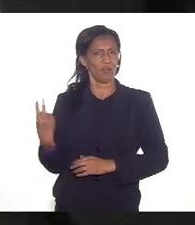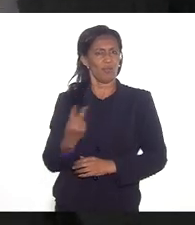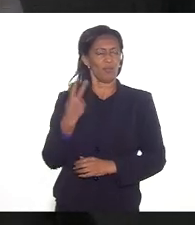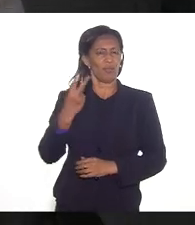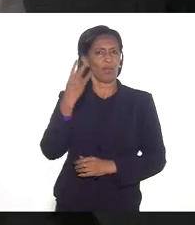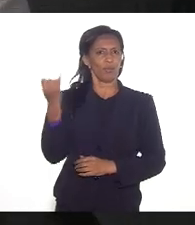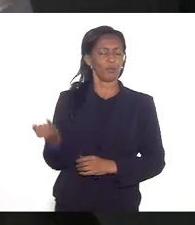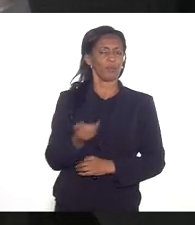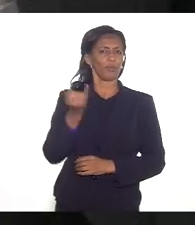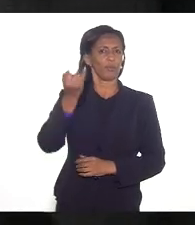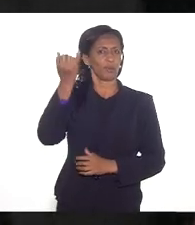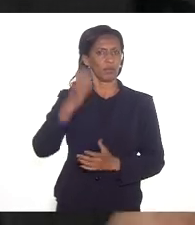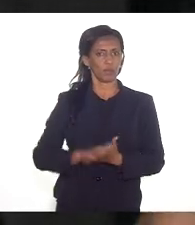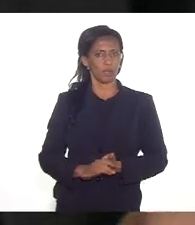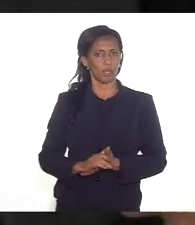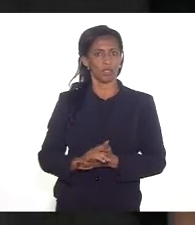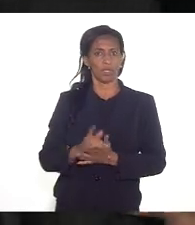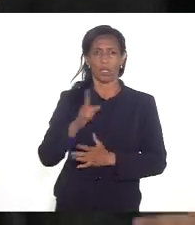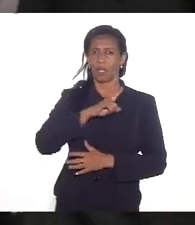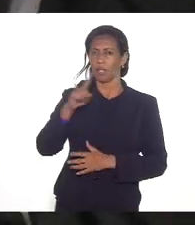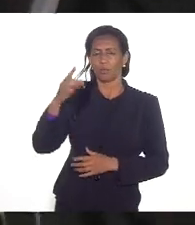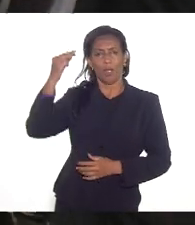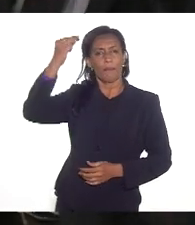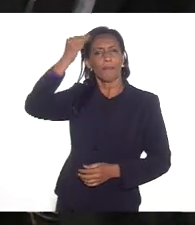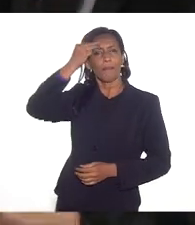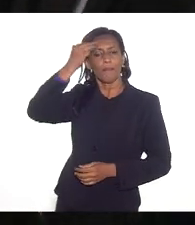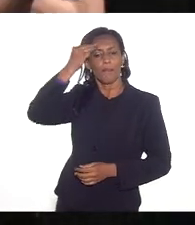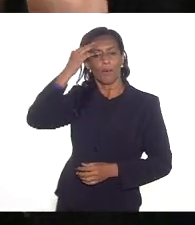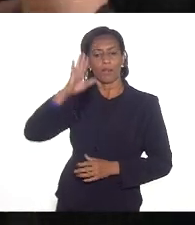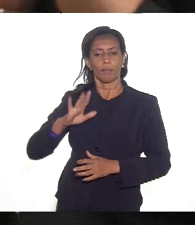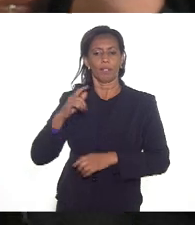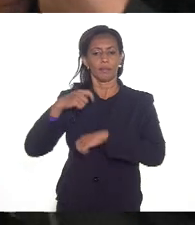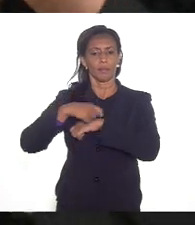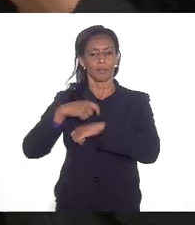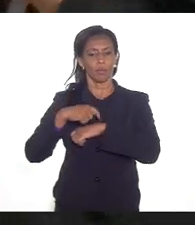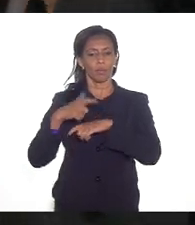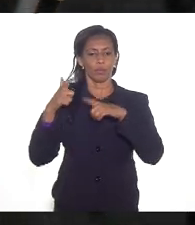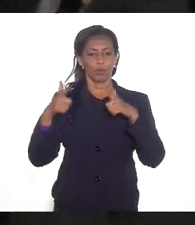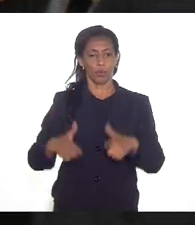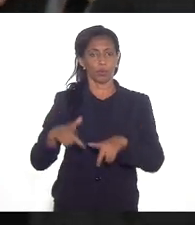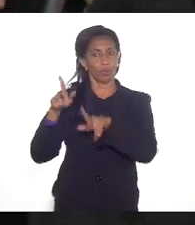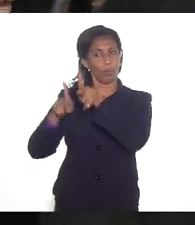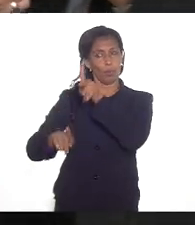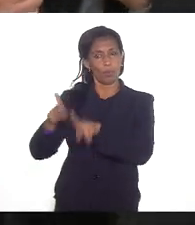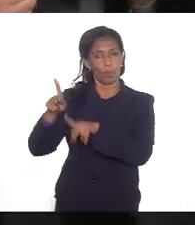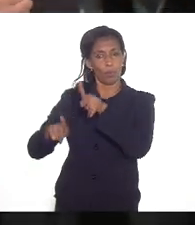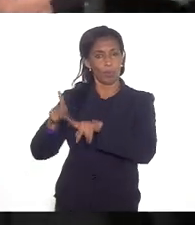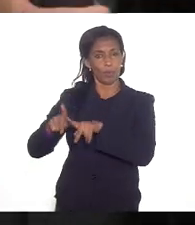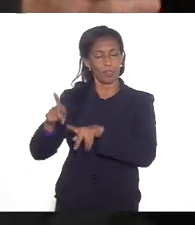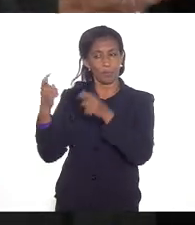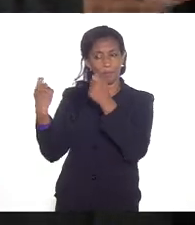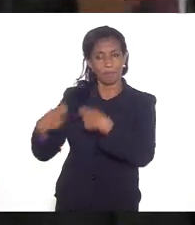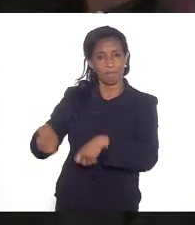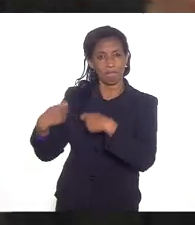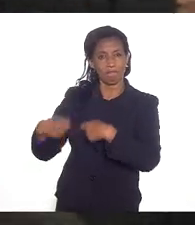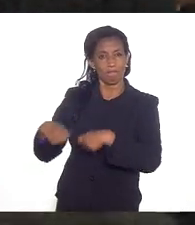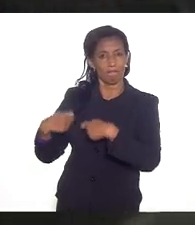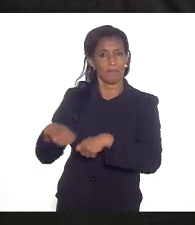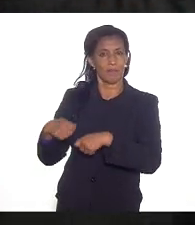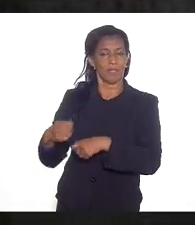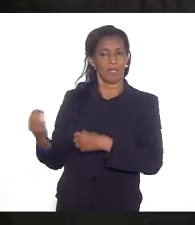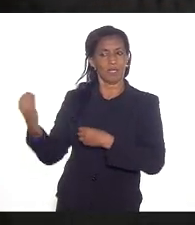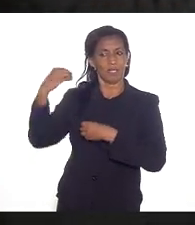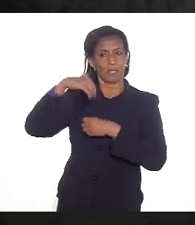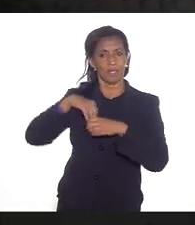valor fundamental Não só de uma de memória mas nesse momento hoje a nossa população sucumbe a gente